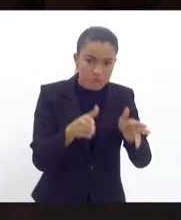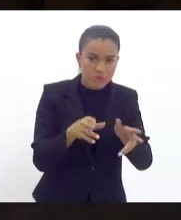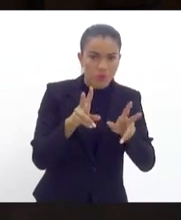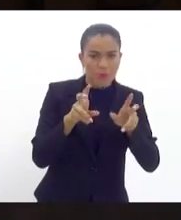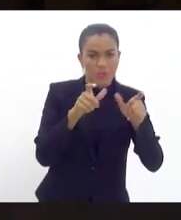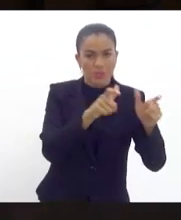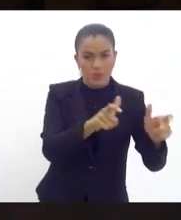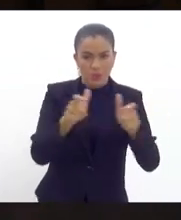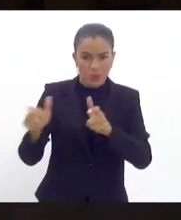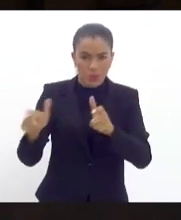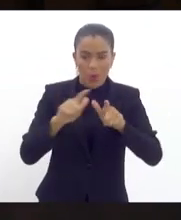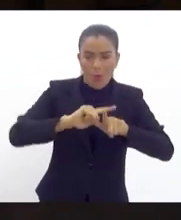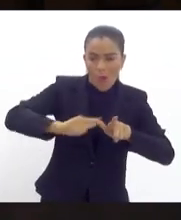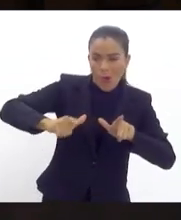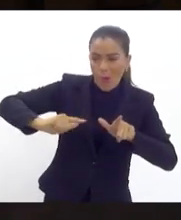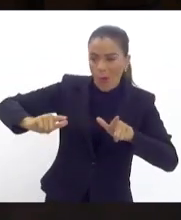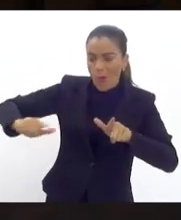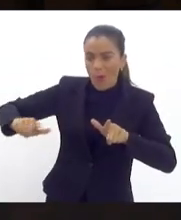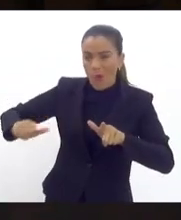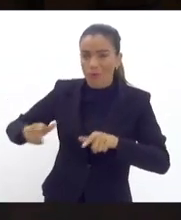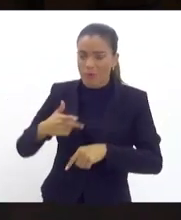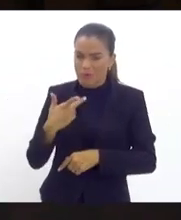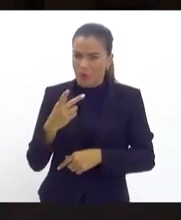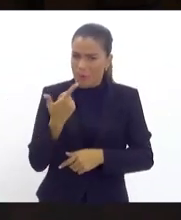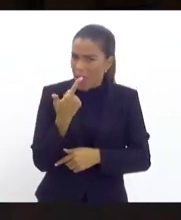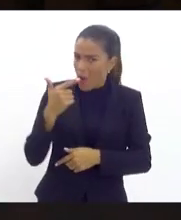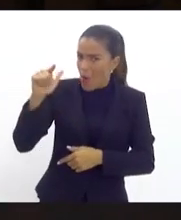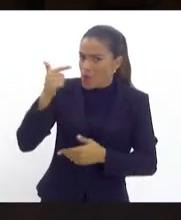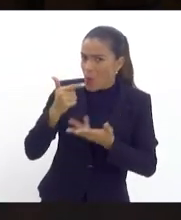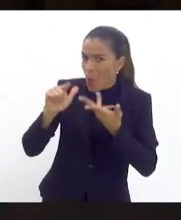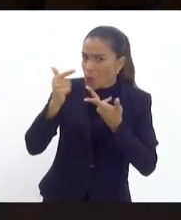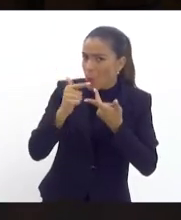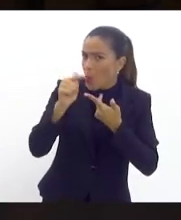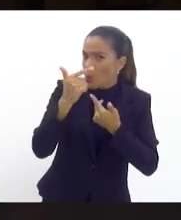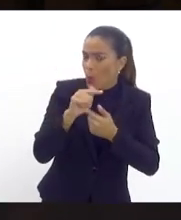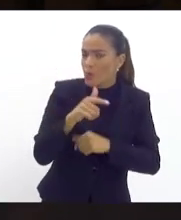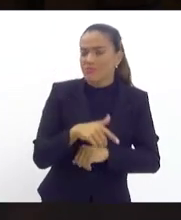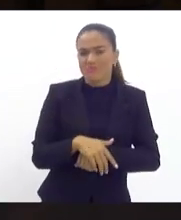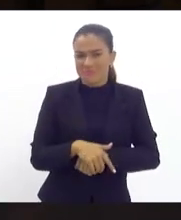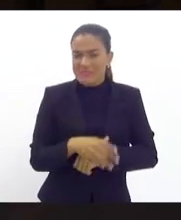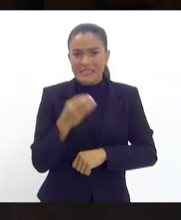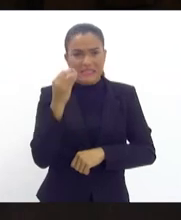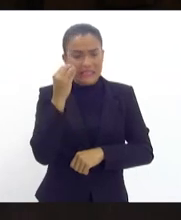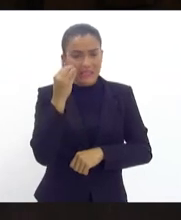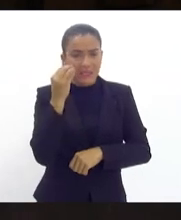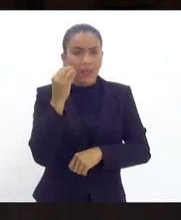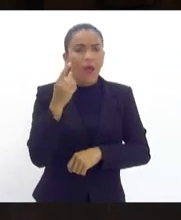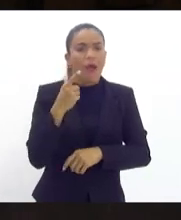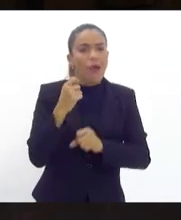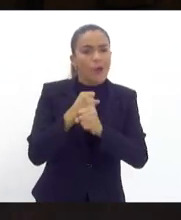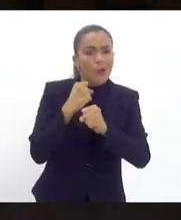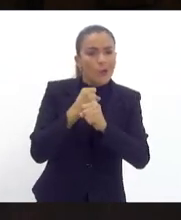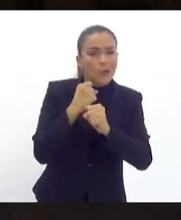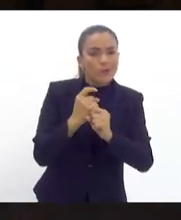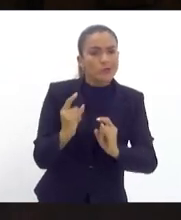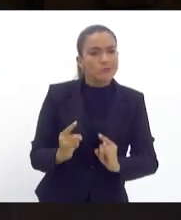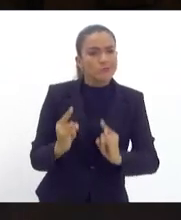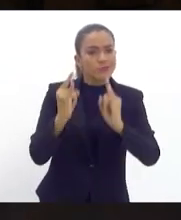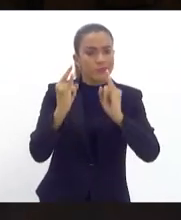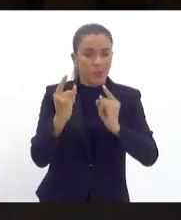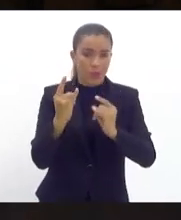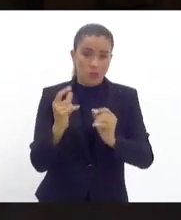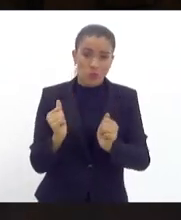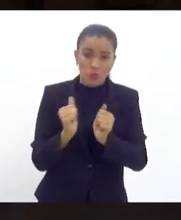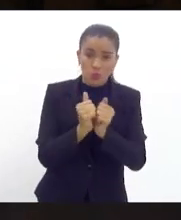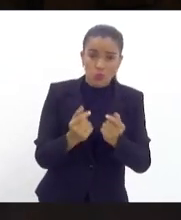mas se já chega a nosso conhecimento outros terrenos né então que a gente tentasse construir lá com o